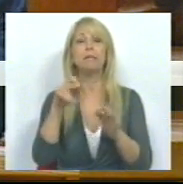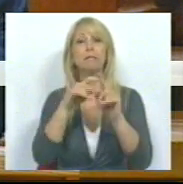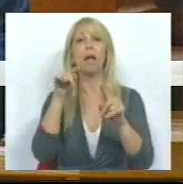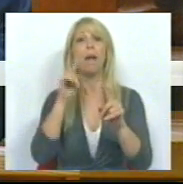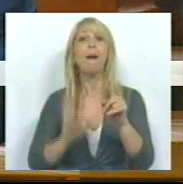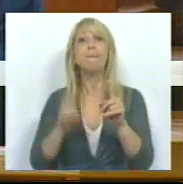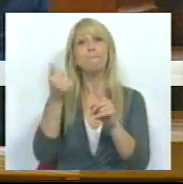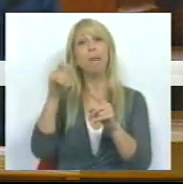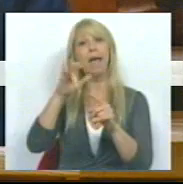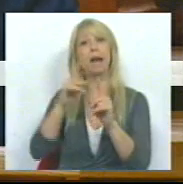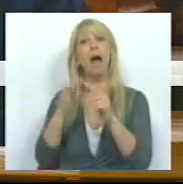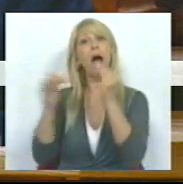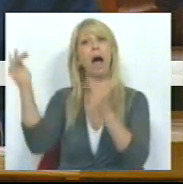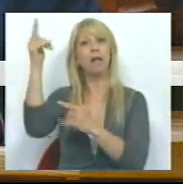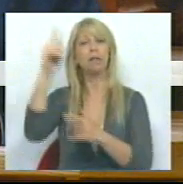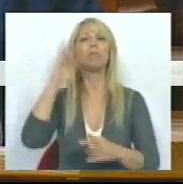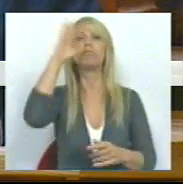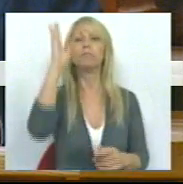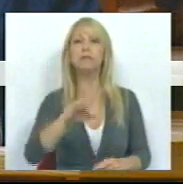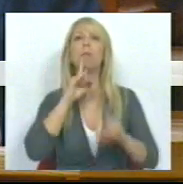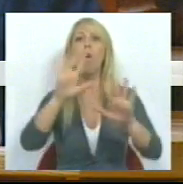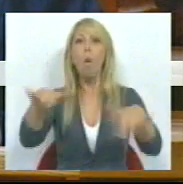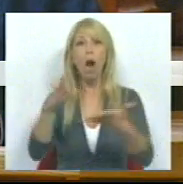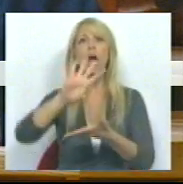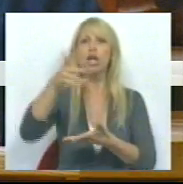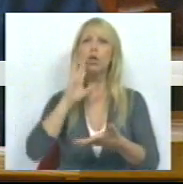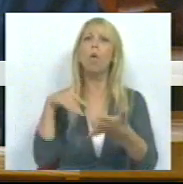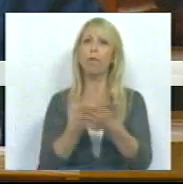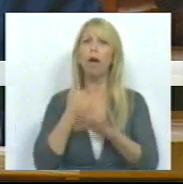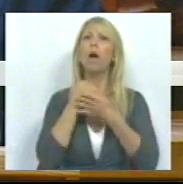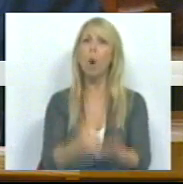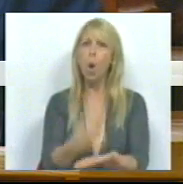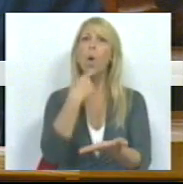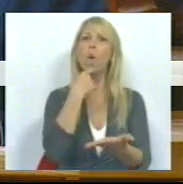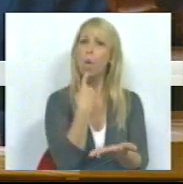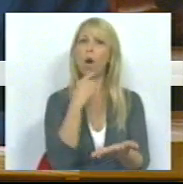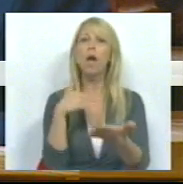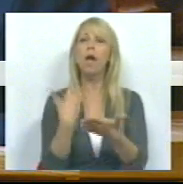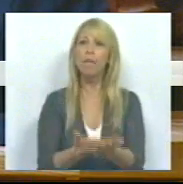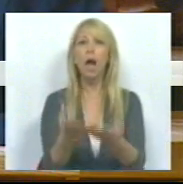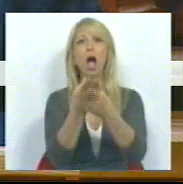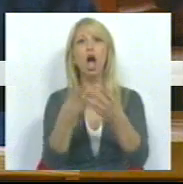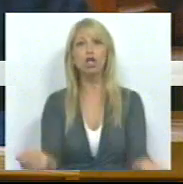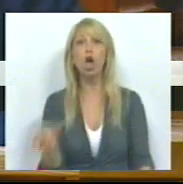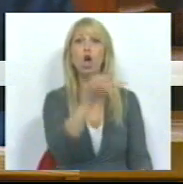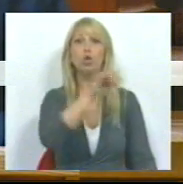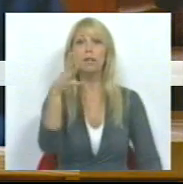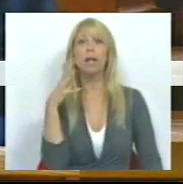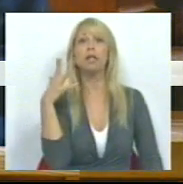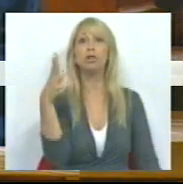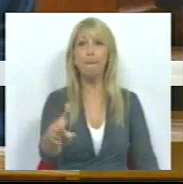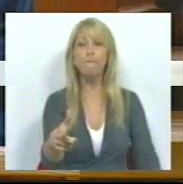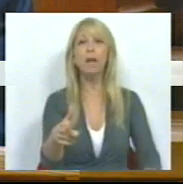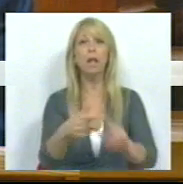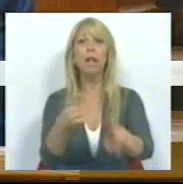fiquei a saber que a região que podia dar um forte contributo para colmatar as cerca de 200 mil toneladas de maçã que o